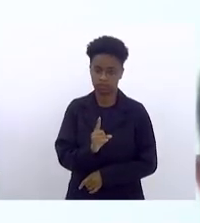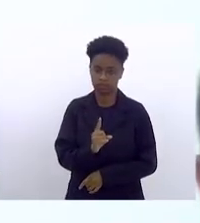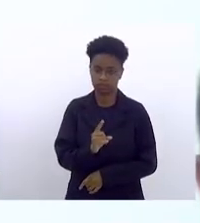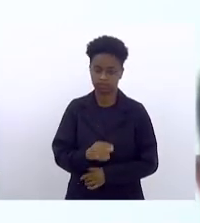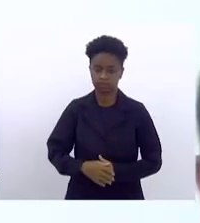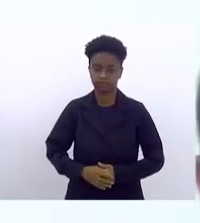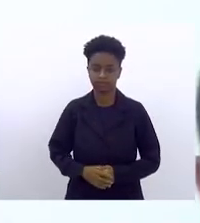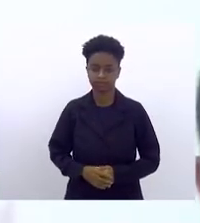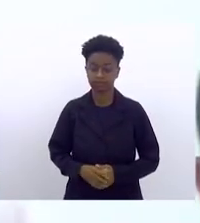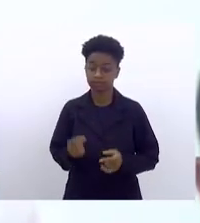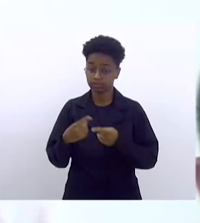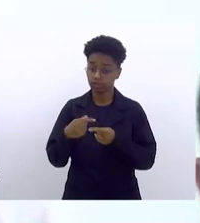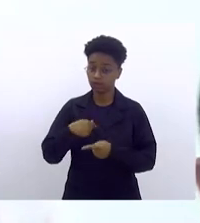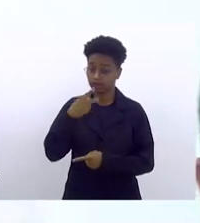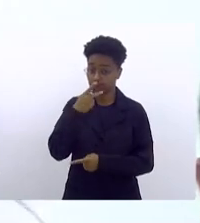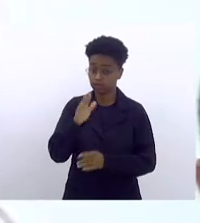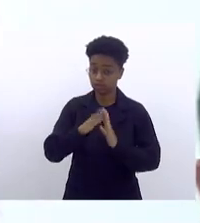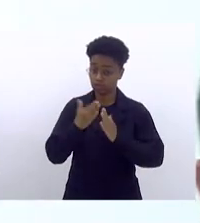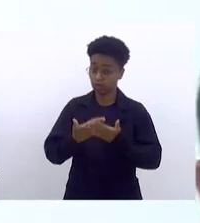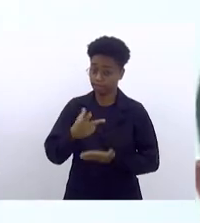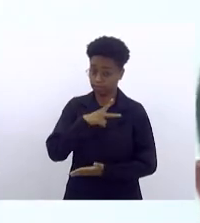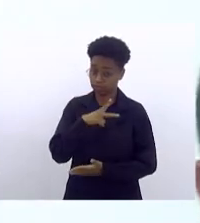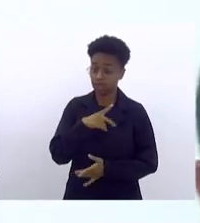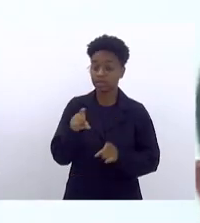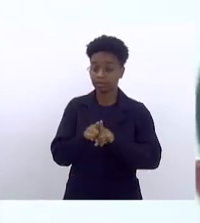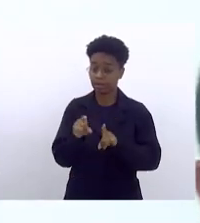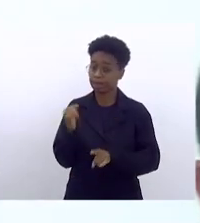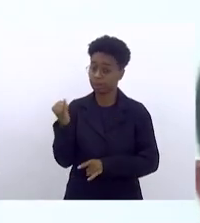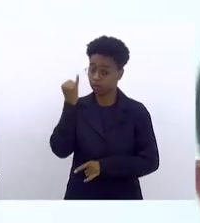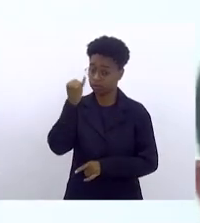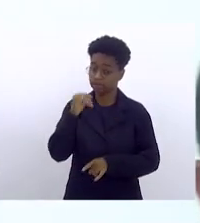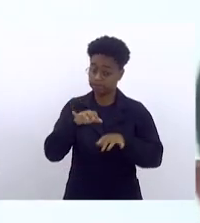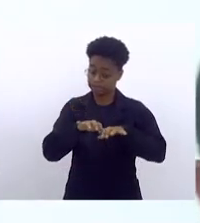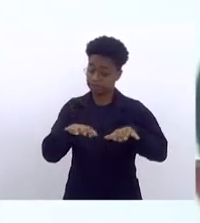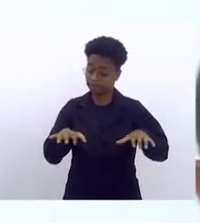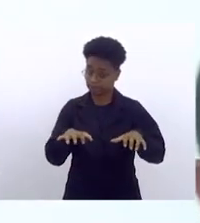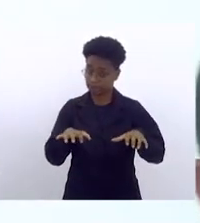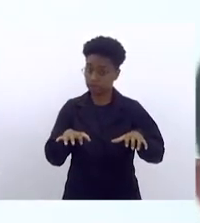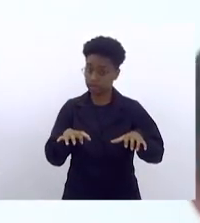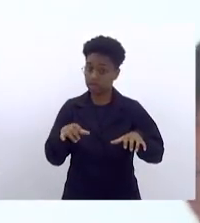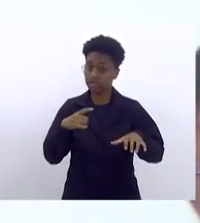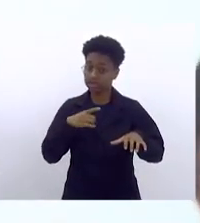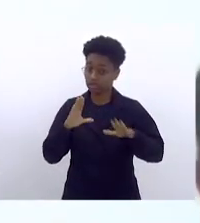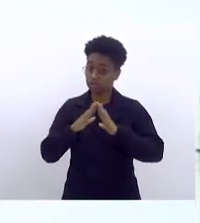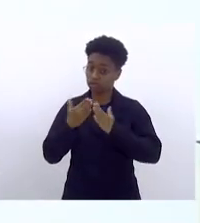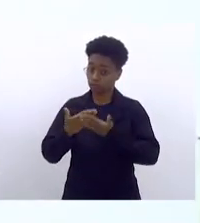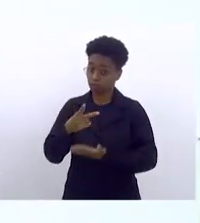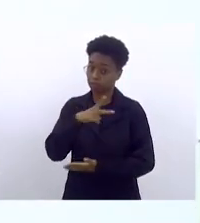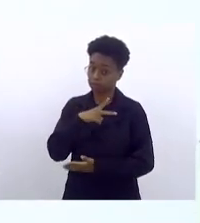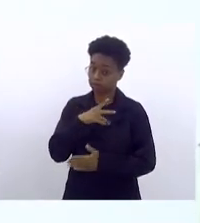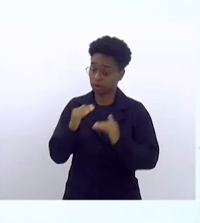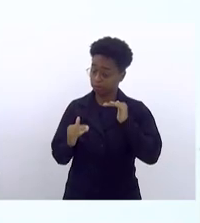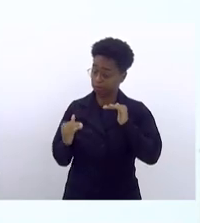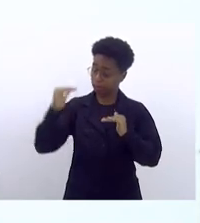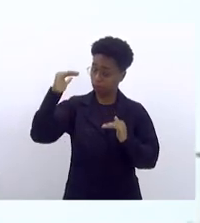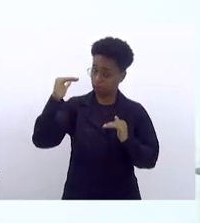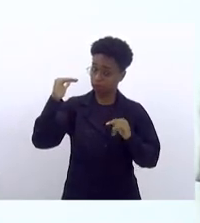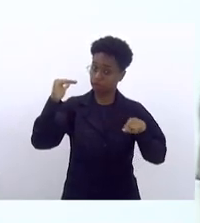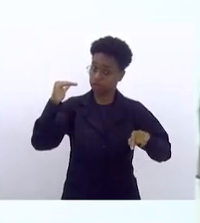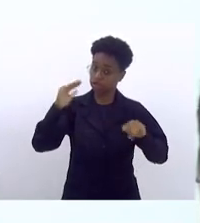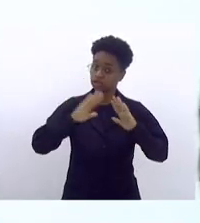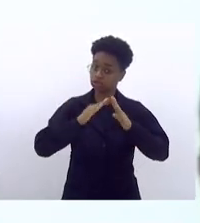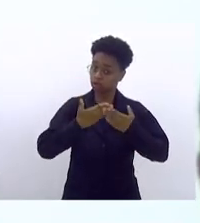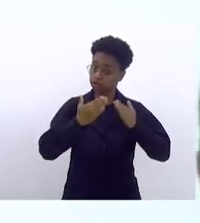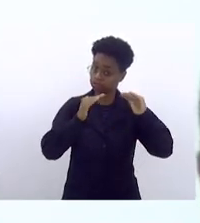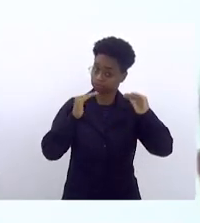e quando eu falo escolas particulares é importante separar meu presidente há grandes escolas particulares das pequenas e médias escolas